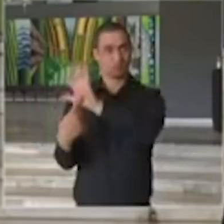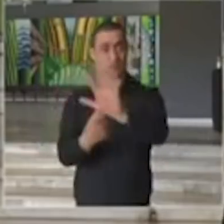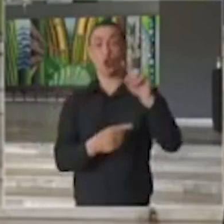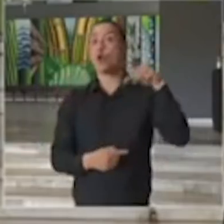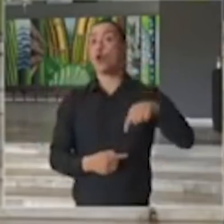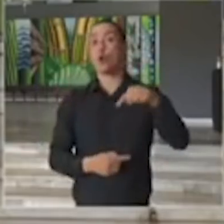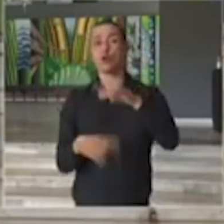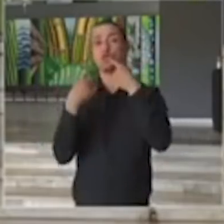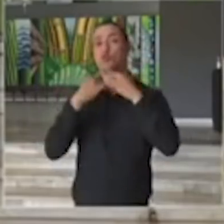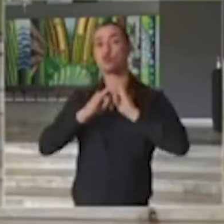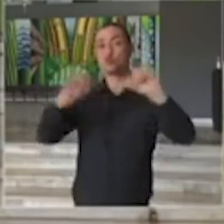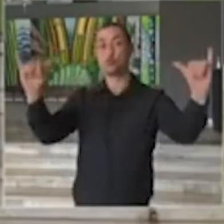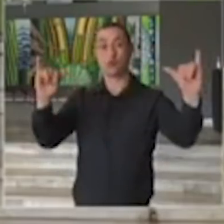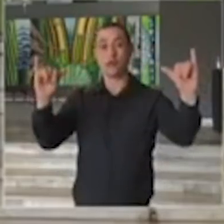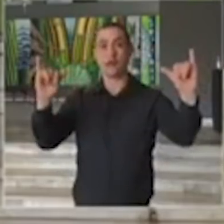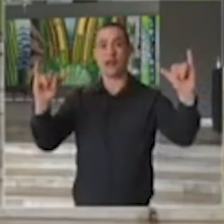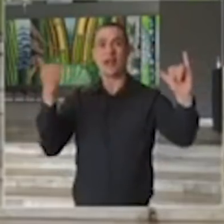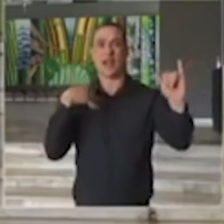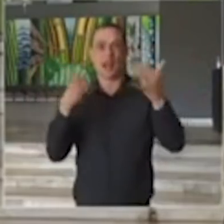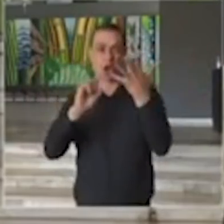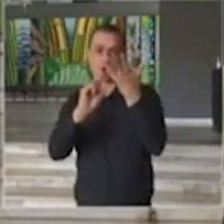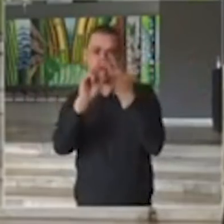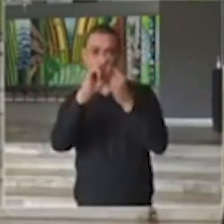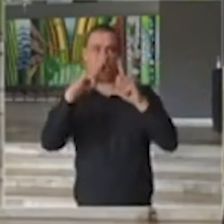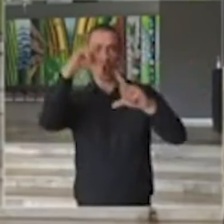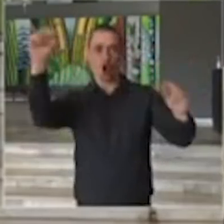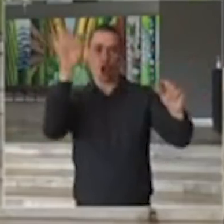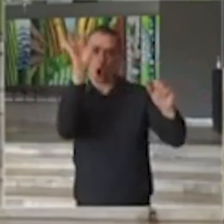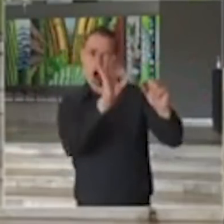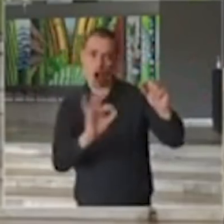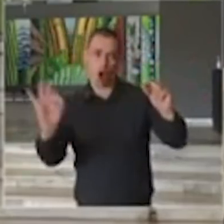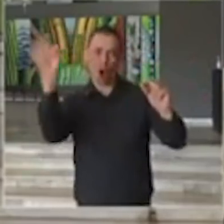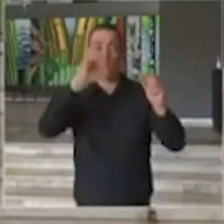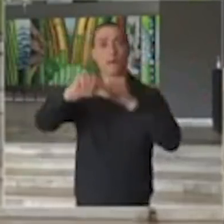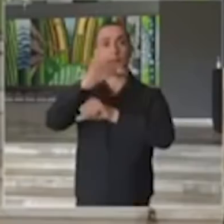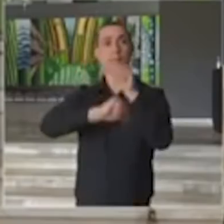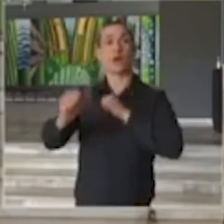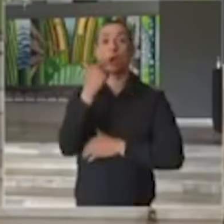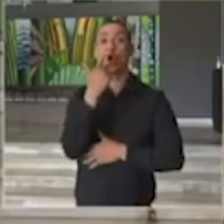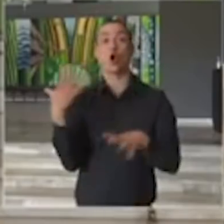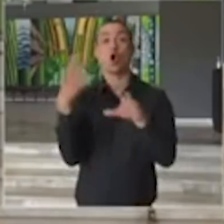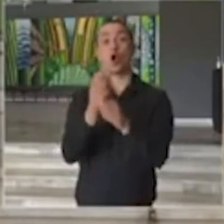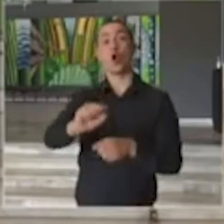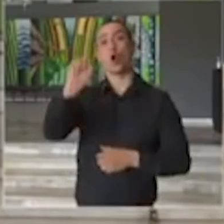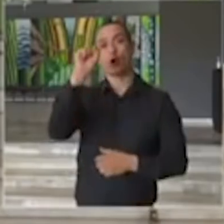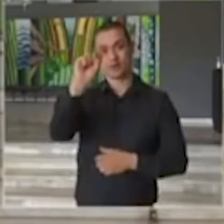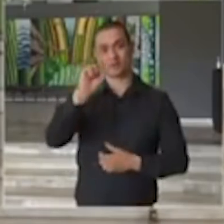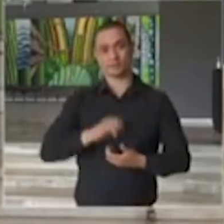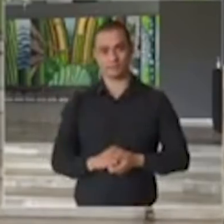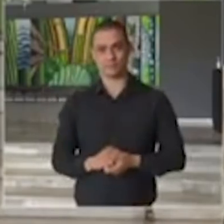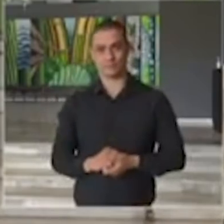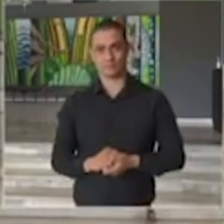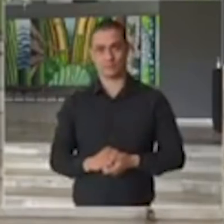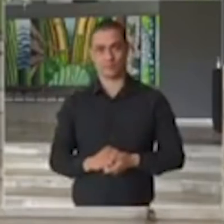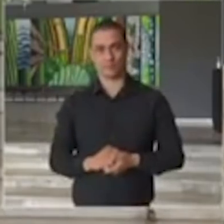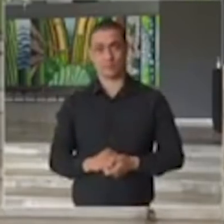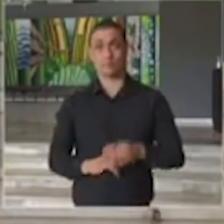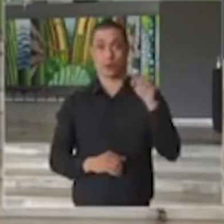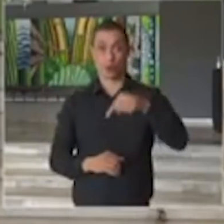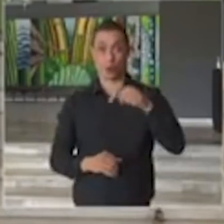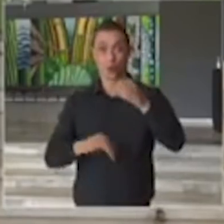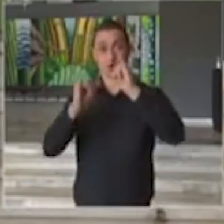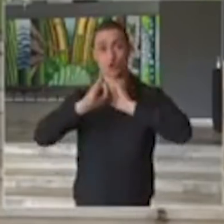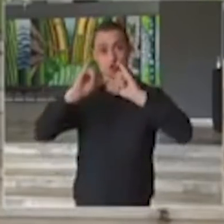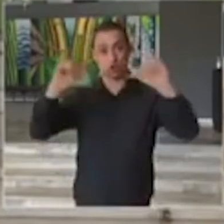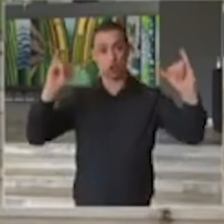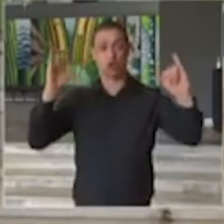e hoje nós vamos anunciar a oitava requalificação do plano são paulo ou seja a hoje